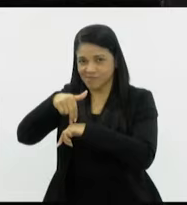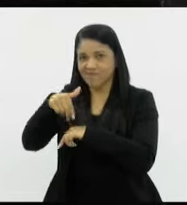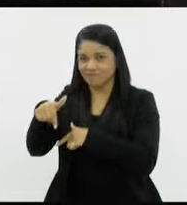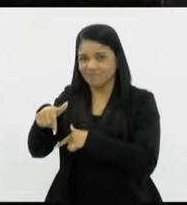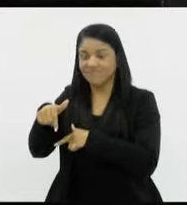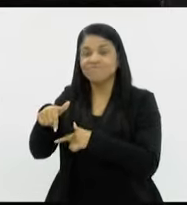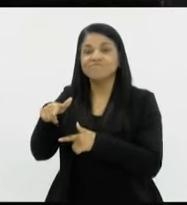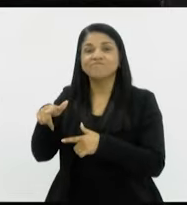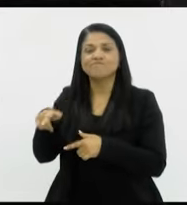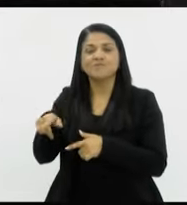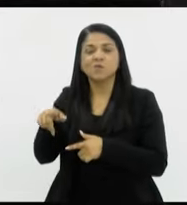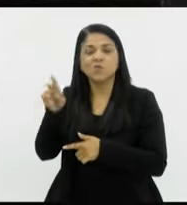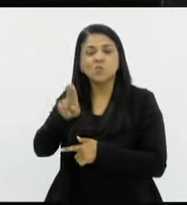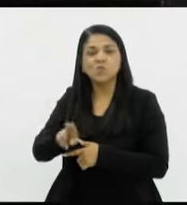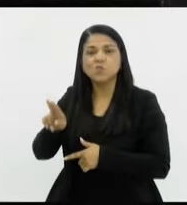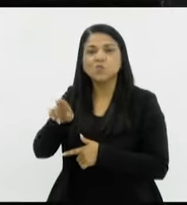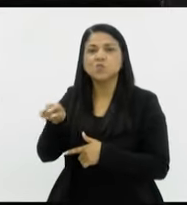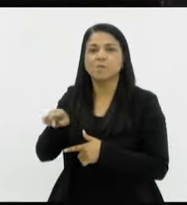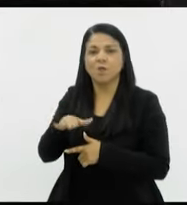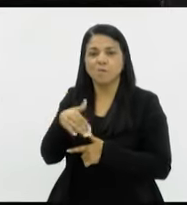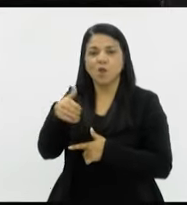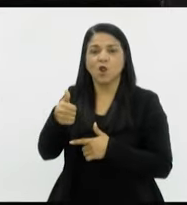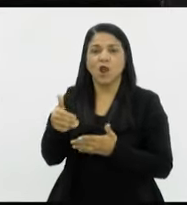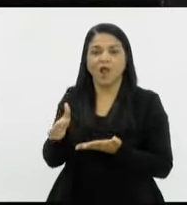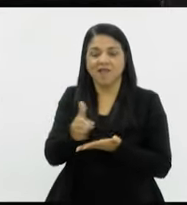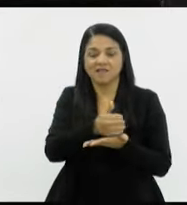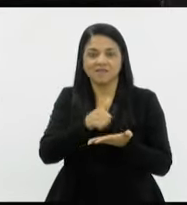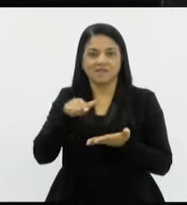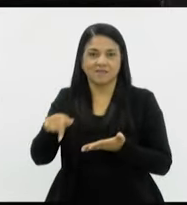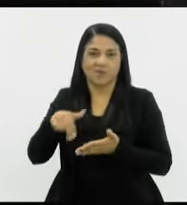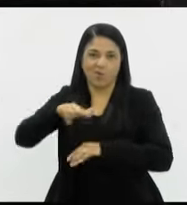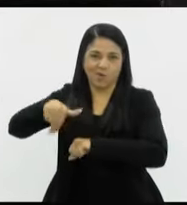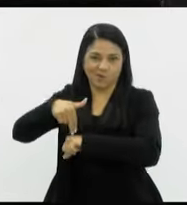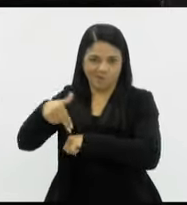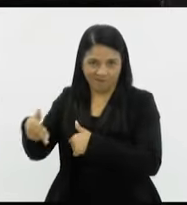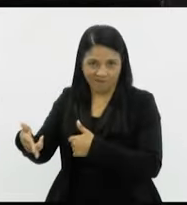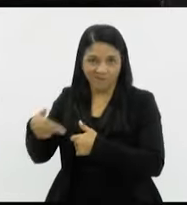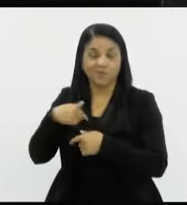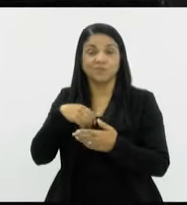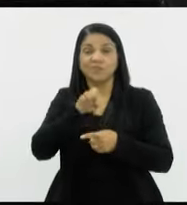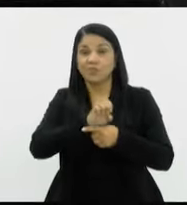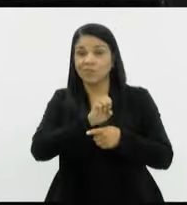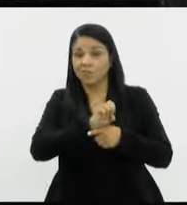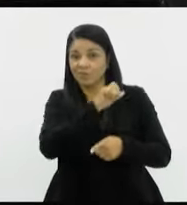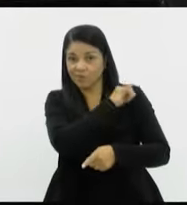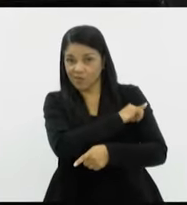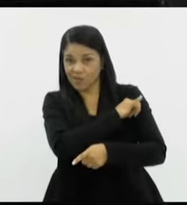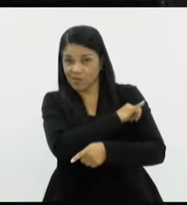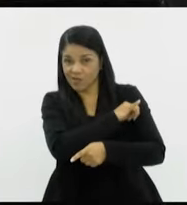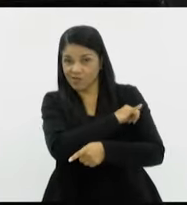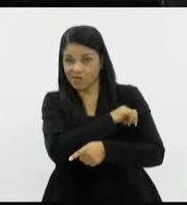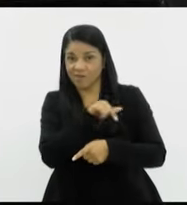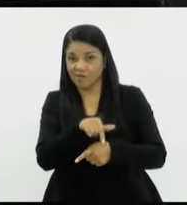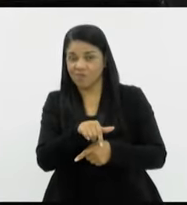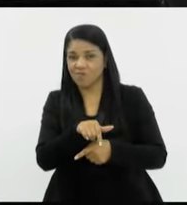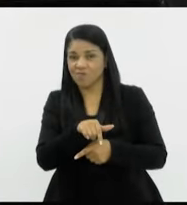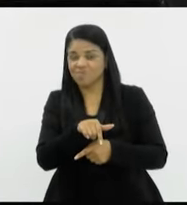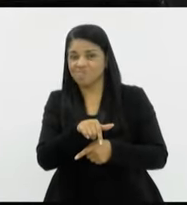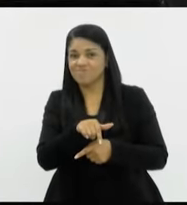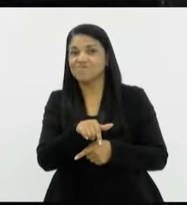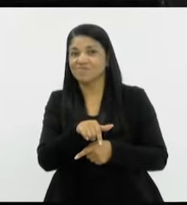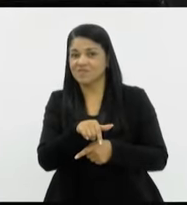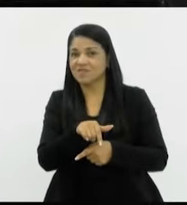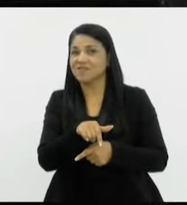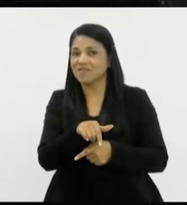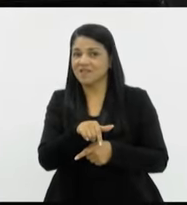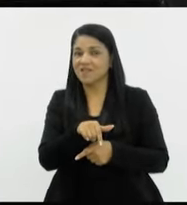que a União utiliza para melhorar essas receitas. E o nosso Estado do Rio de Janeiro é um grande